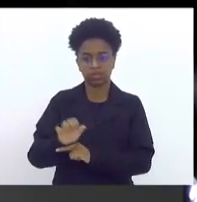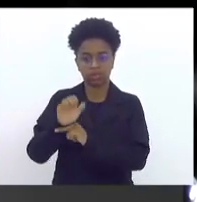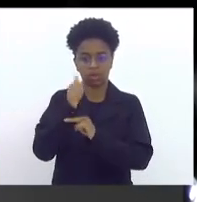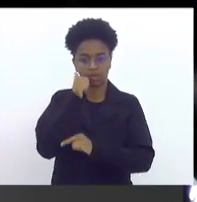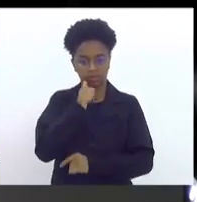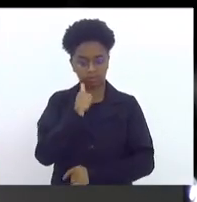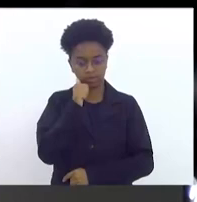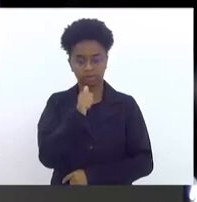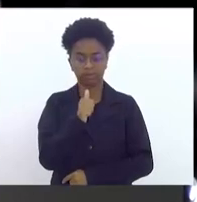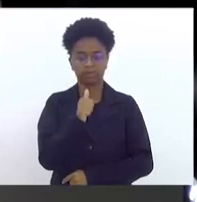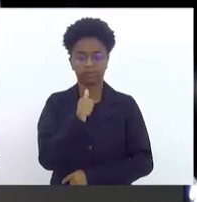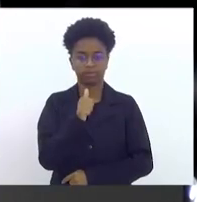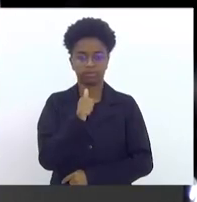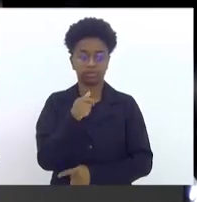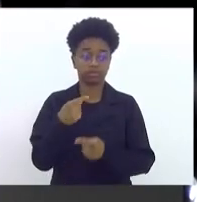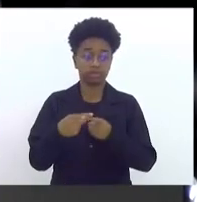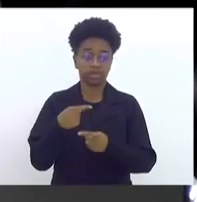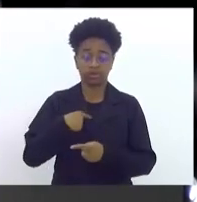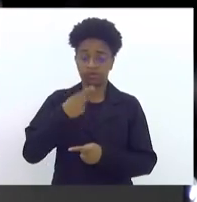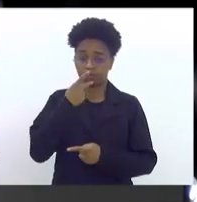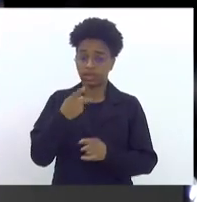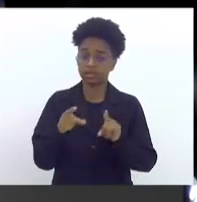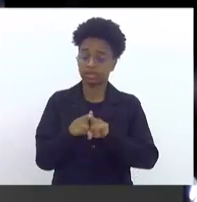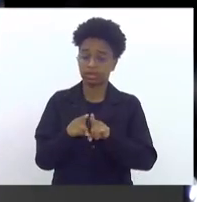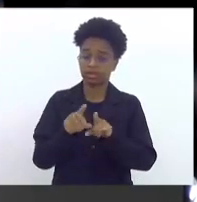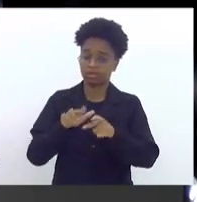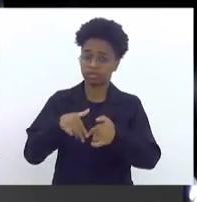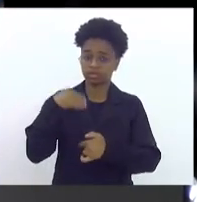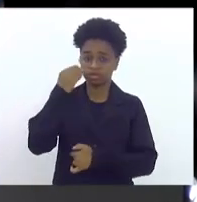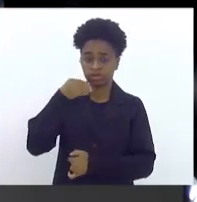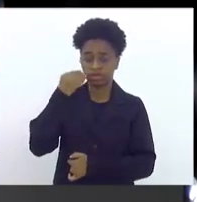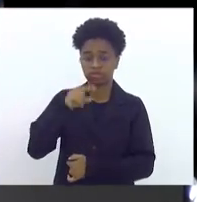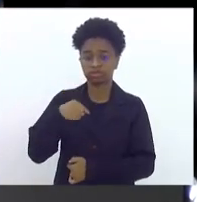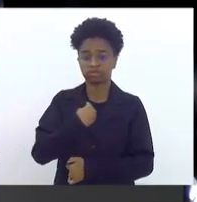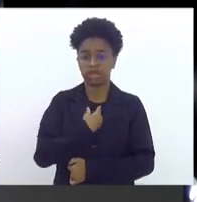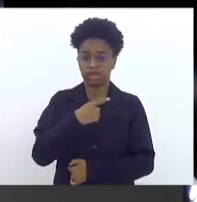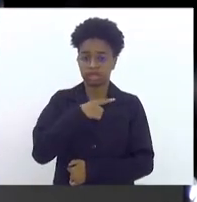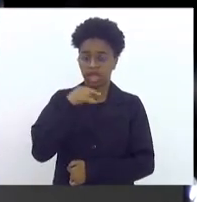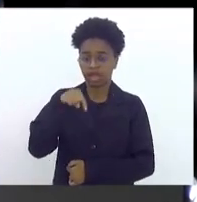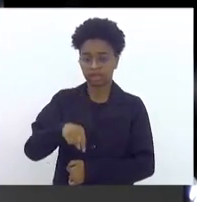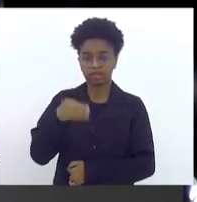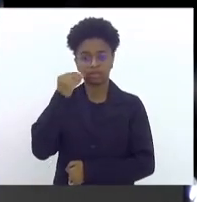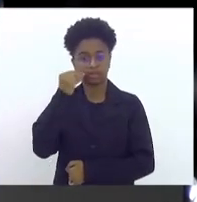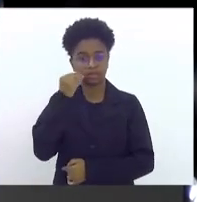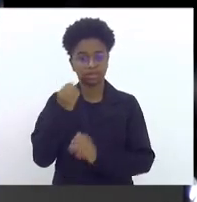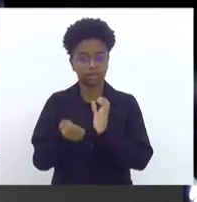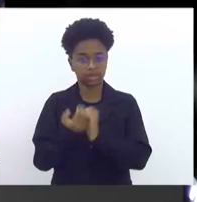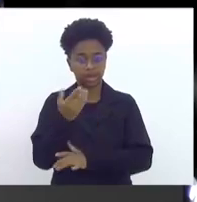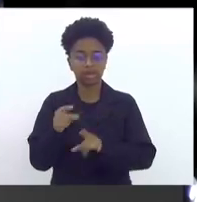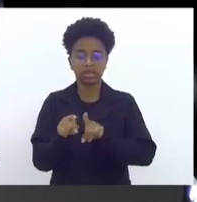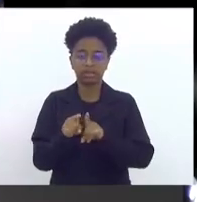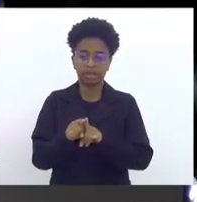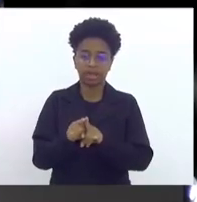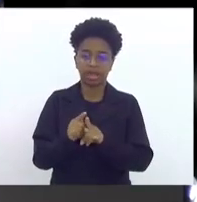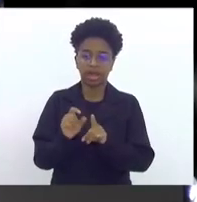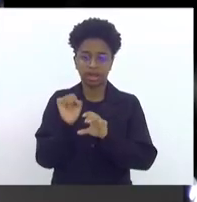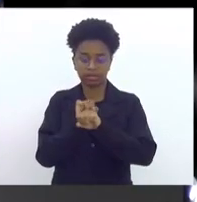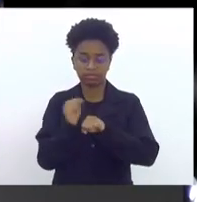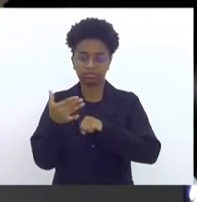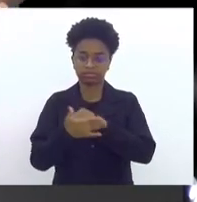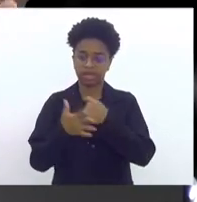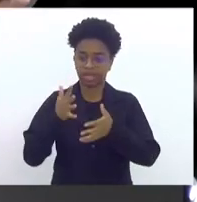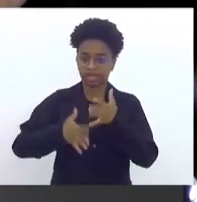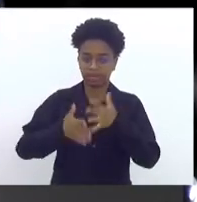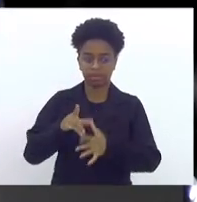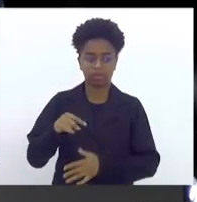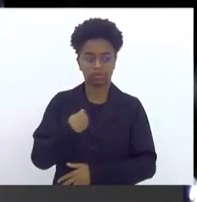mulher falo isso inclusive até por uma experiência que tivermos aqui de construir e acaba que a pandemia nos atropelou um pouco